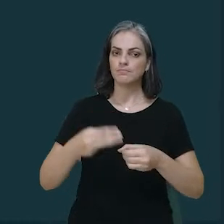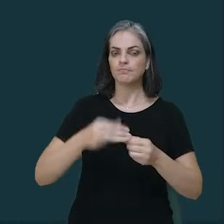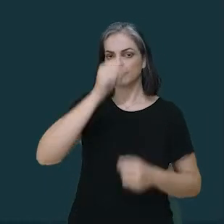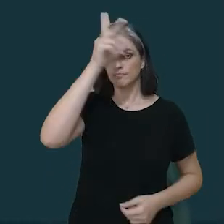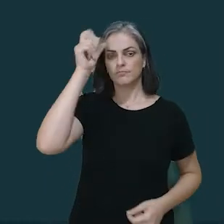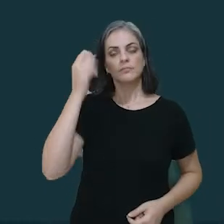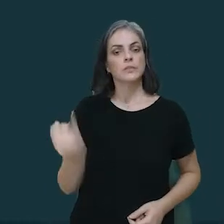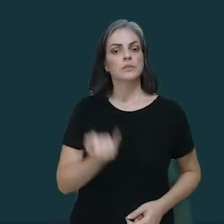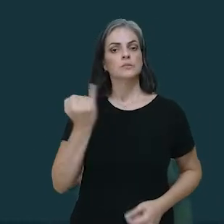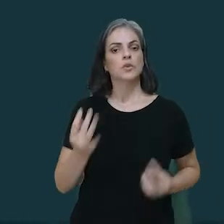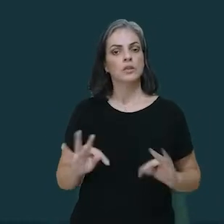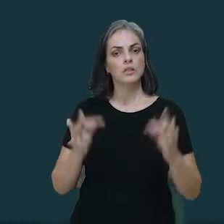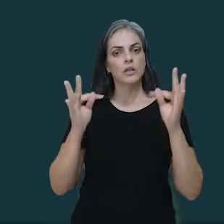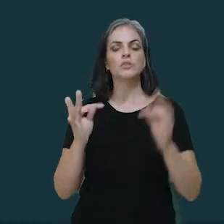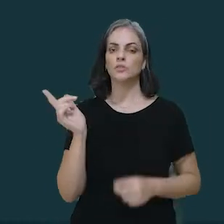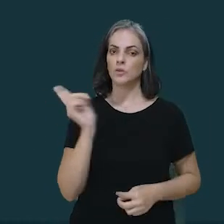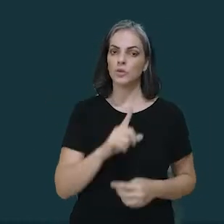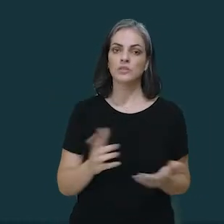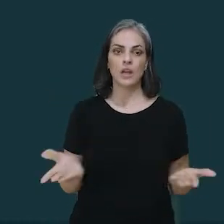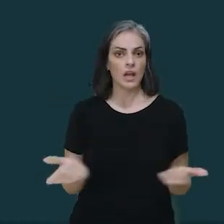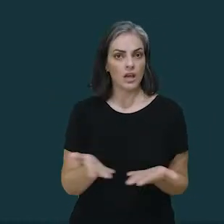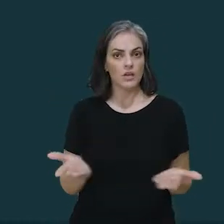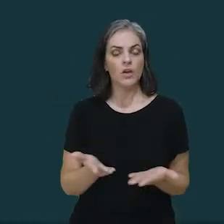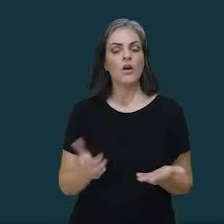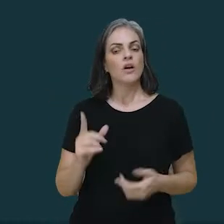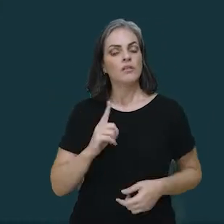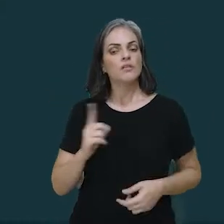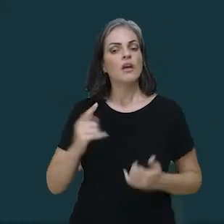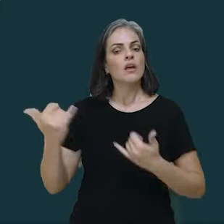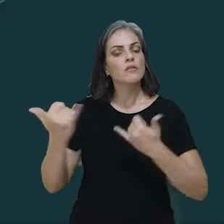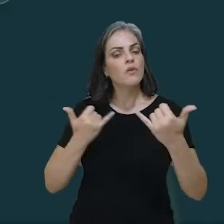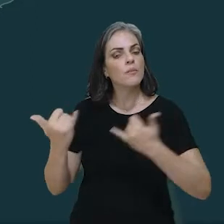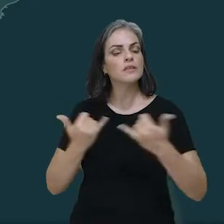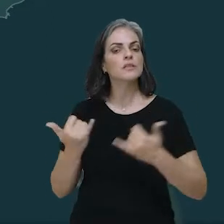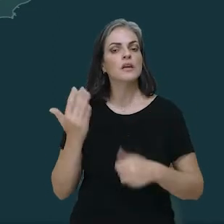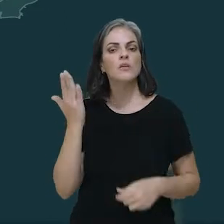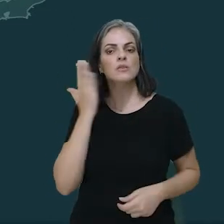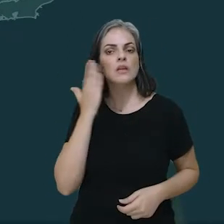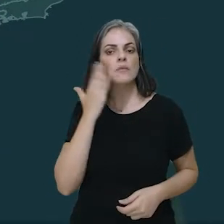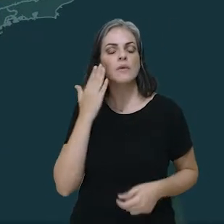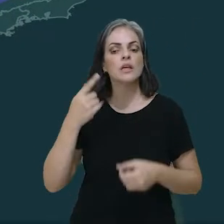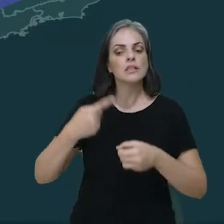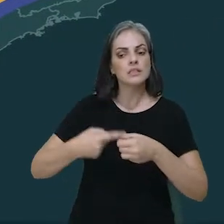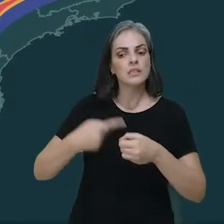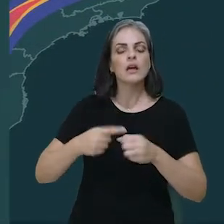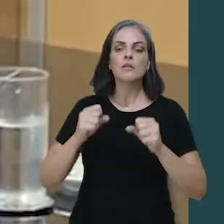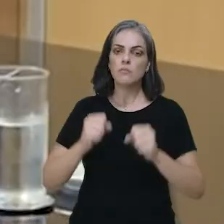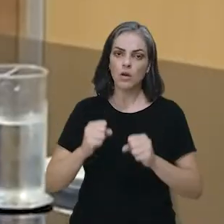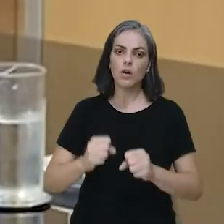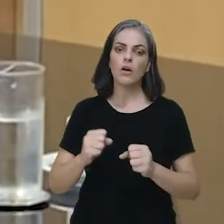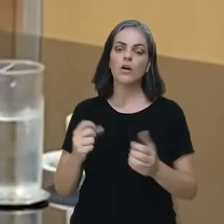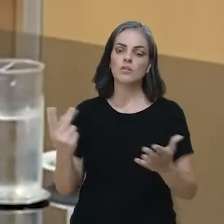municipais, essa plataforma é muito importante porque eles vão poder ter elementos, né, de que a